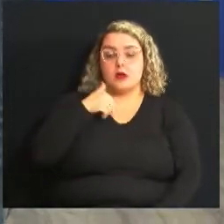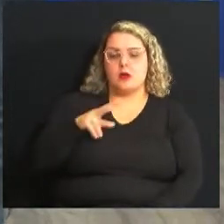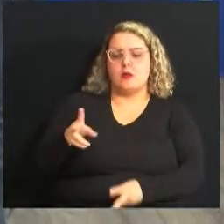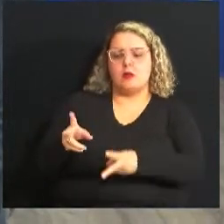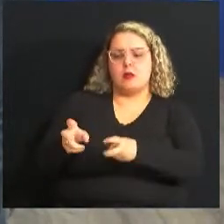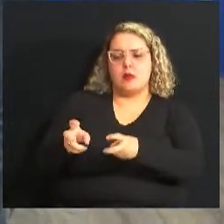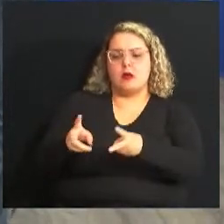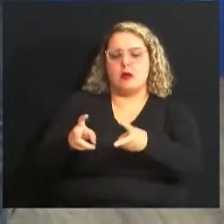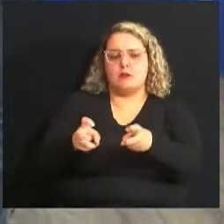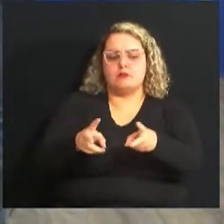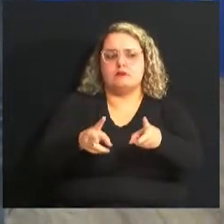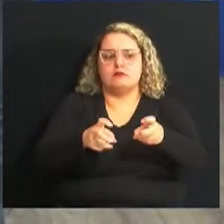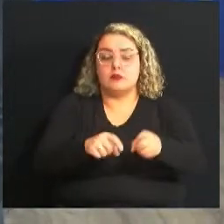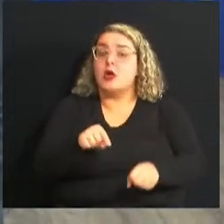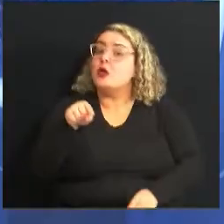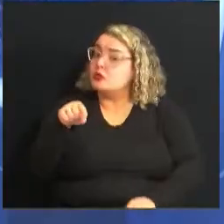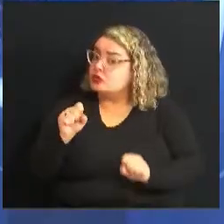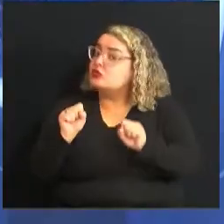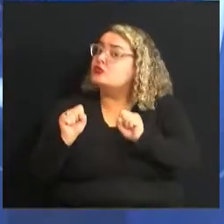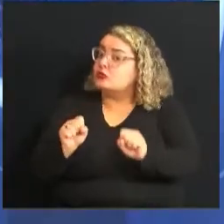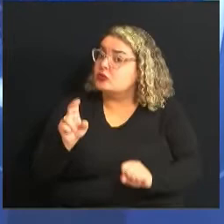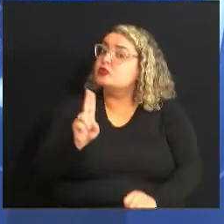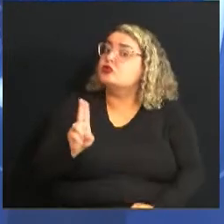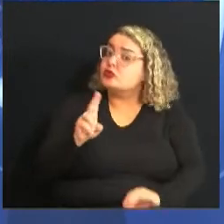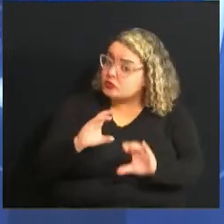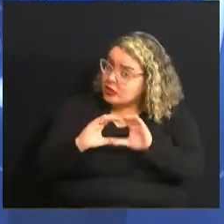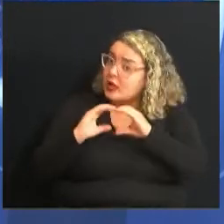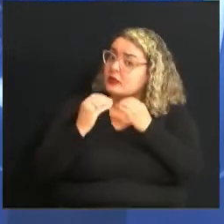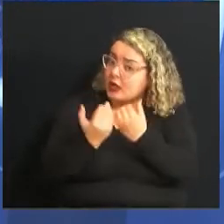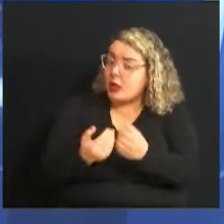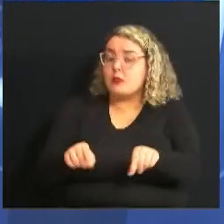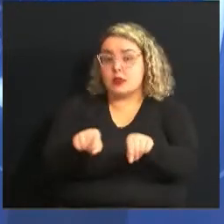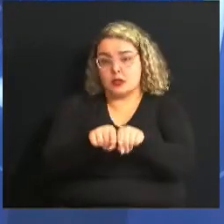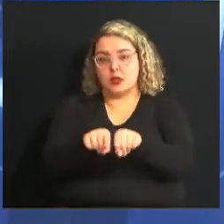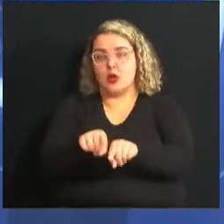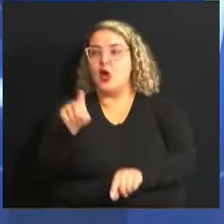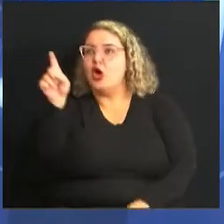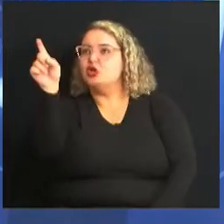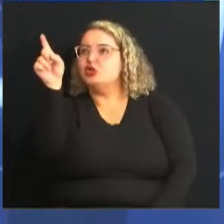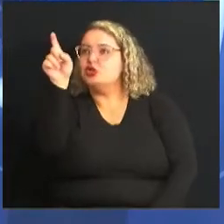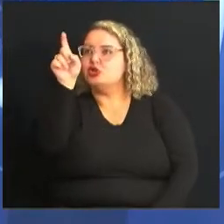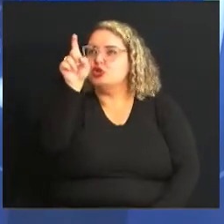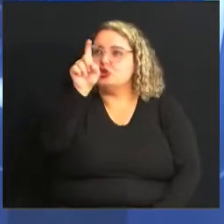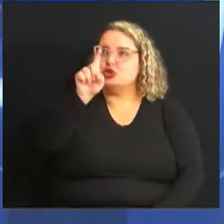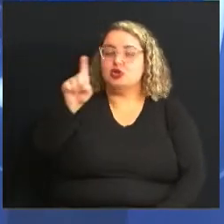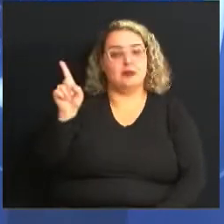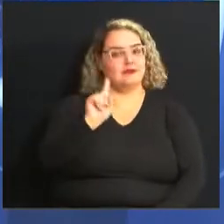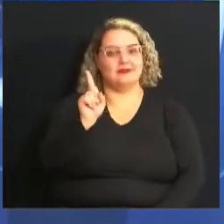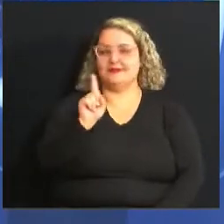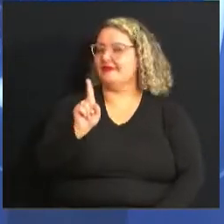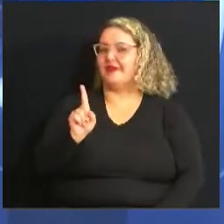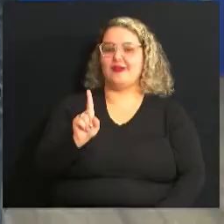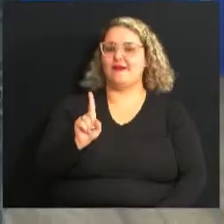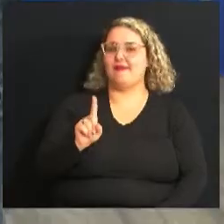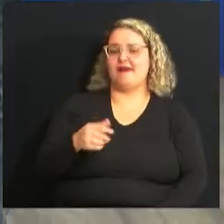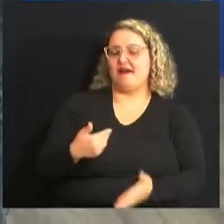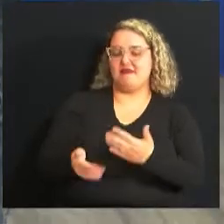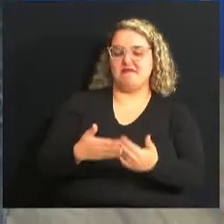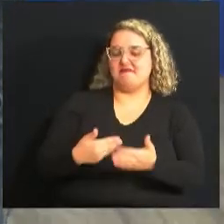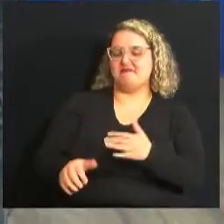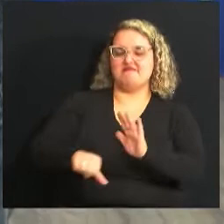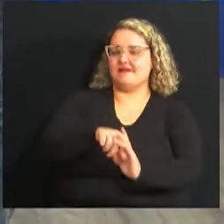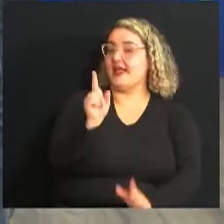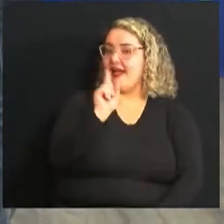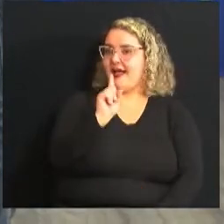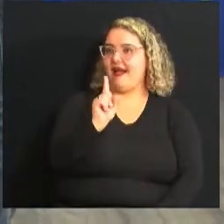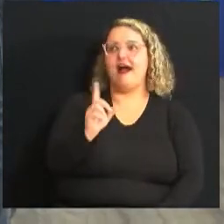perceber que isso pode ser replicado na sua comunidade e que grafite não é só vandalismo, é arte também. Muito bacana,